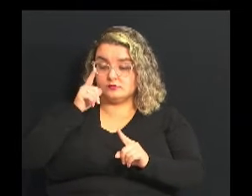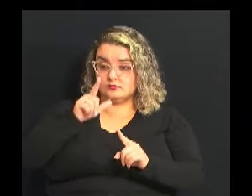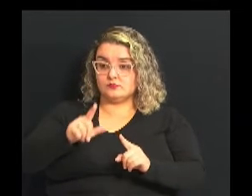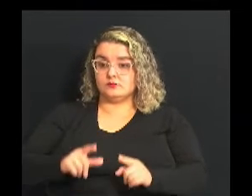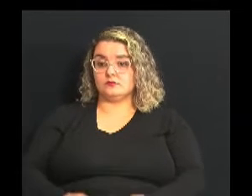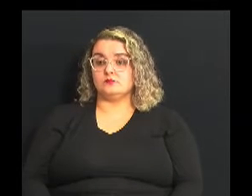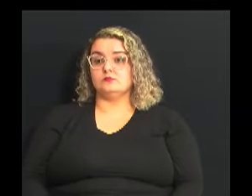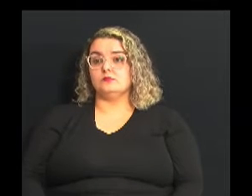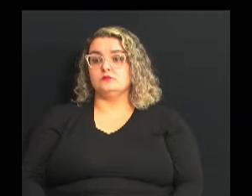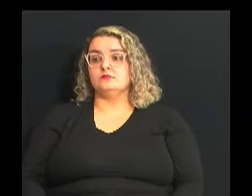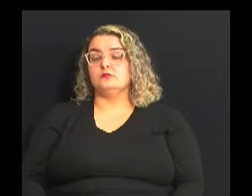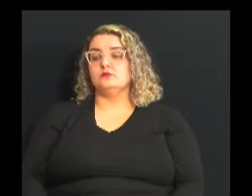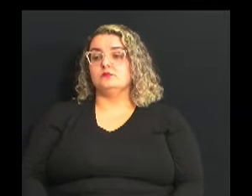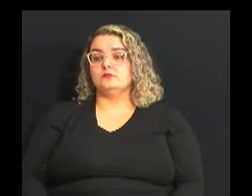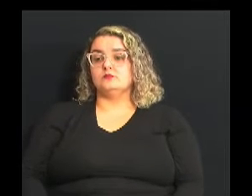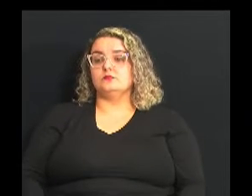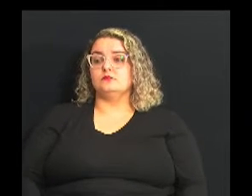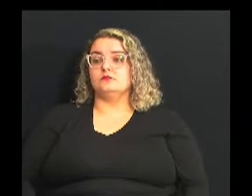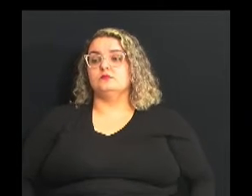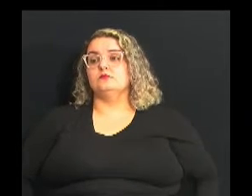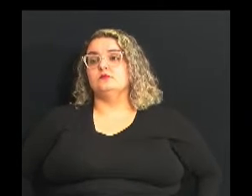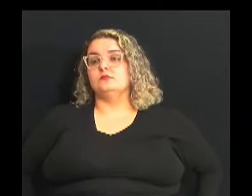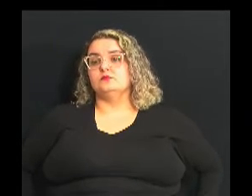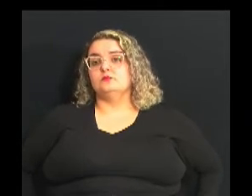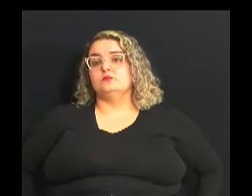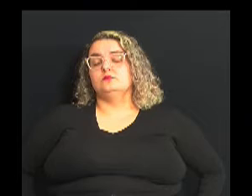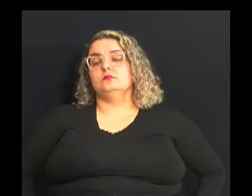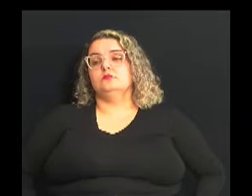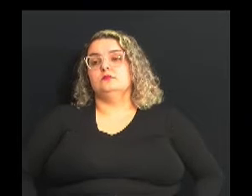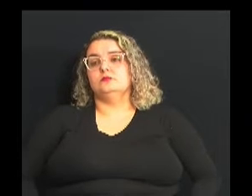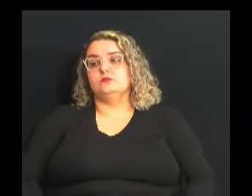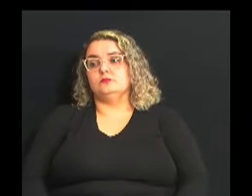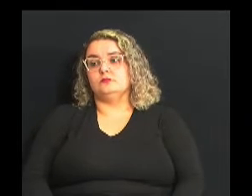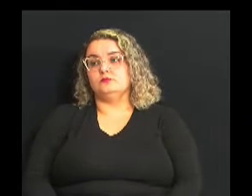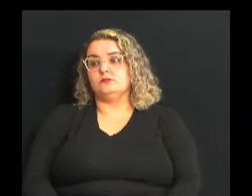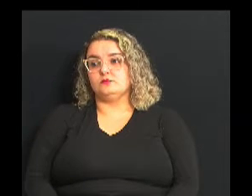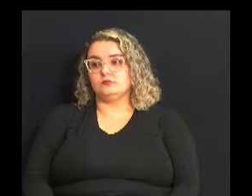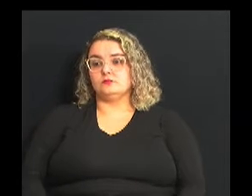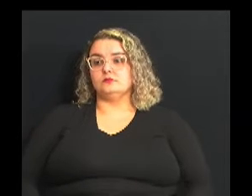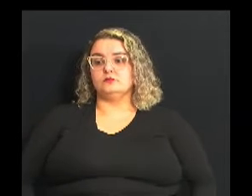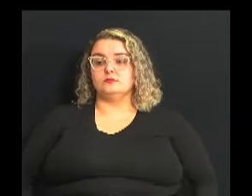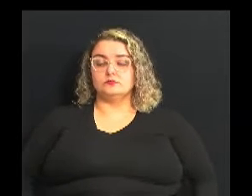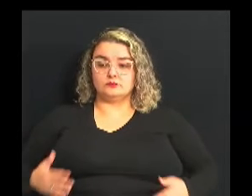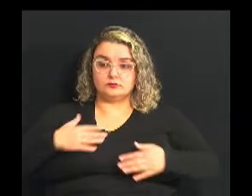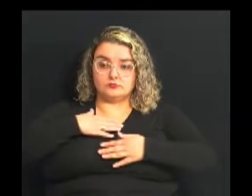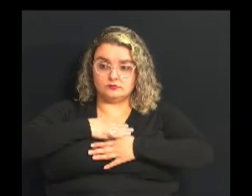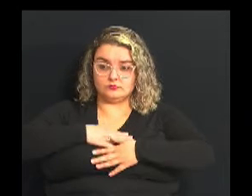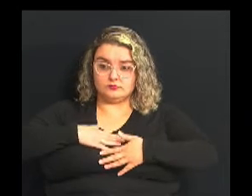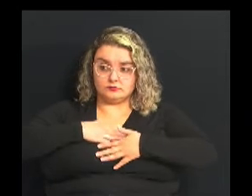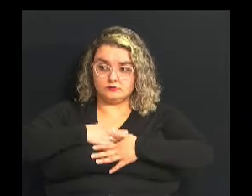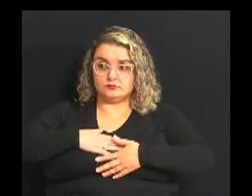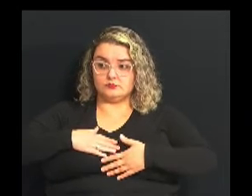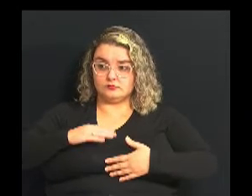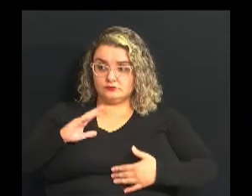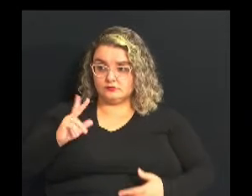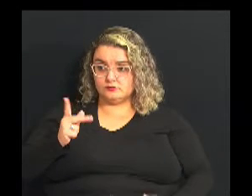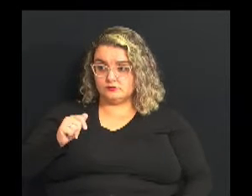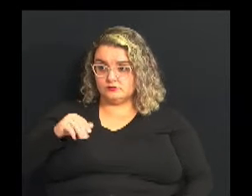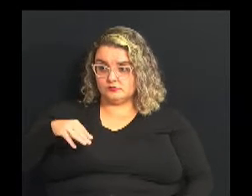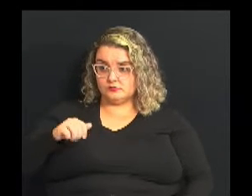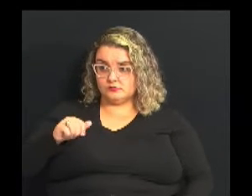Aqui nós temos a nossa média de satisfação de chamados, né? É muito difícil,